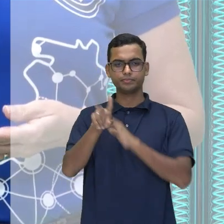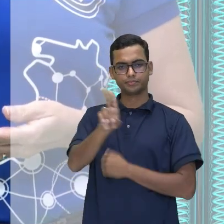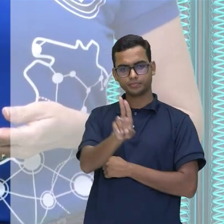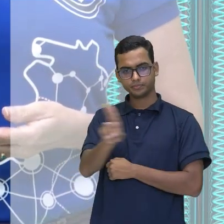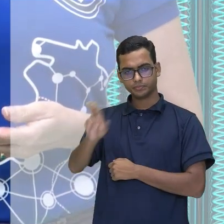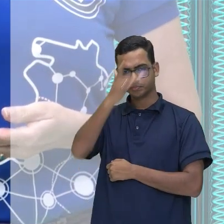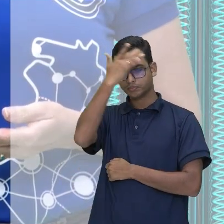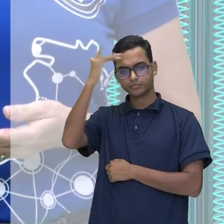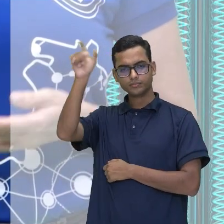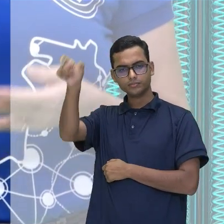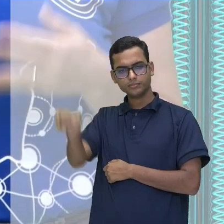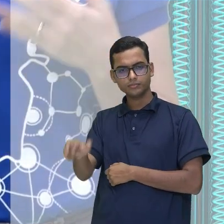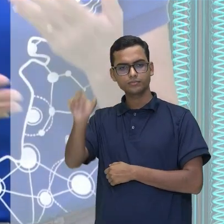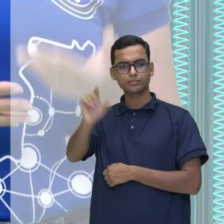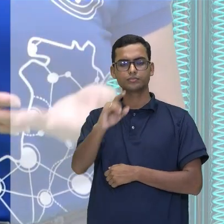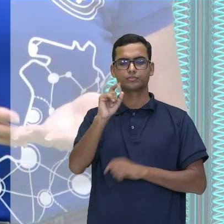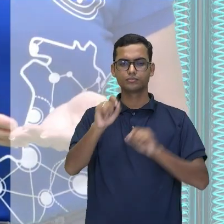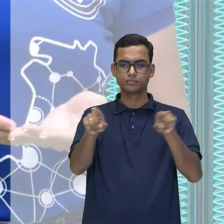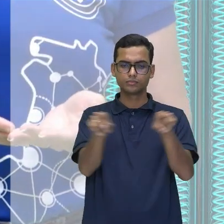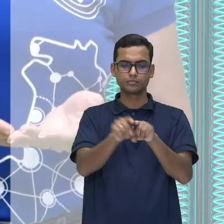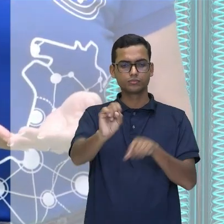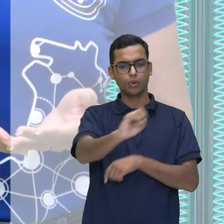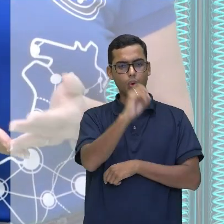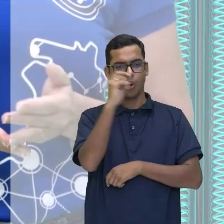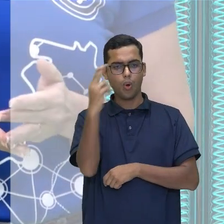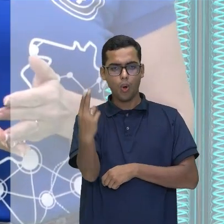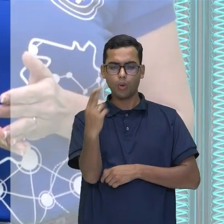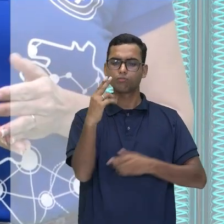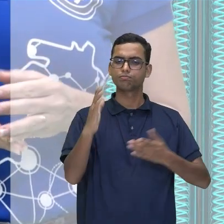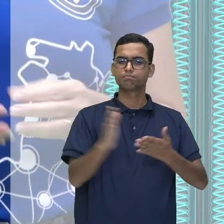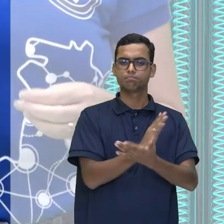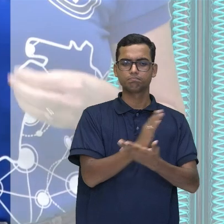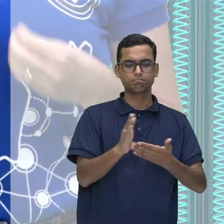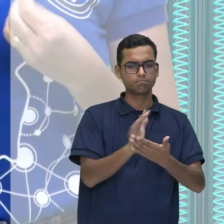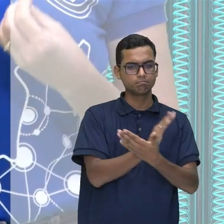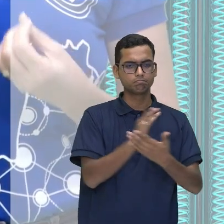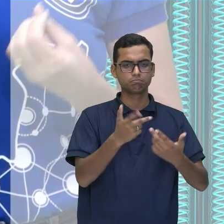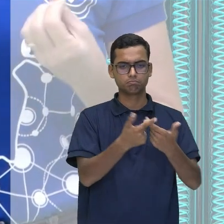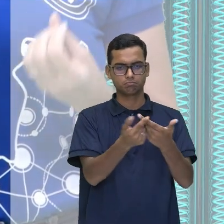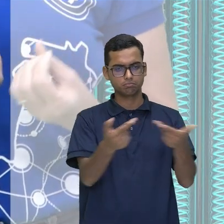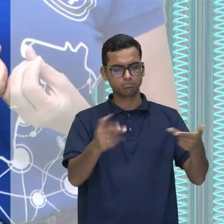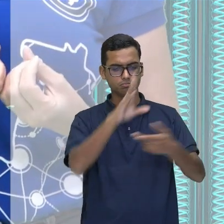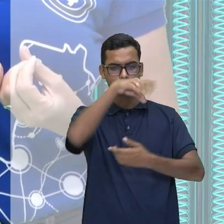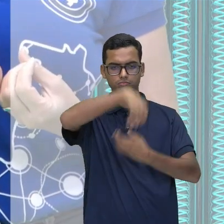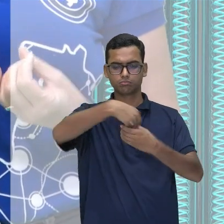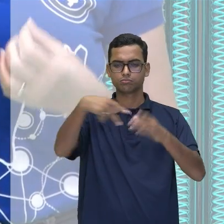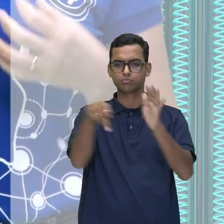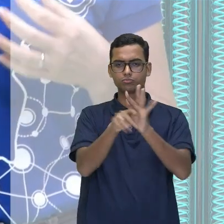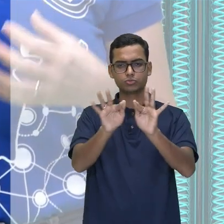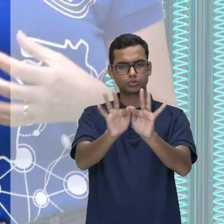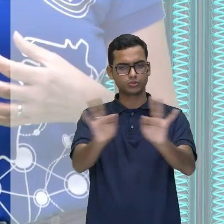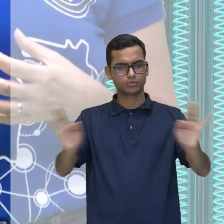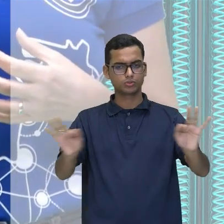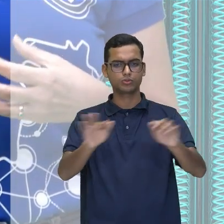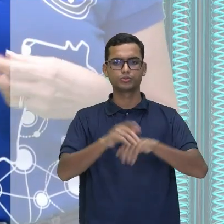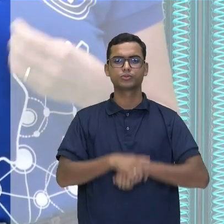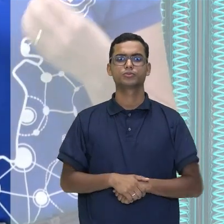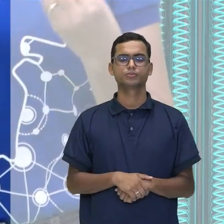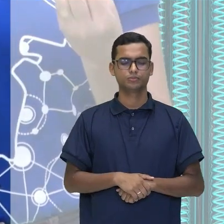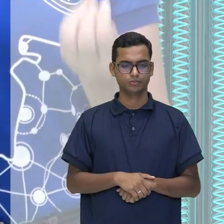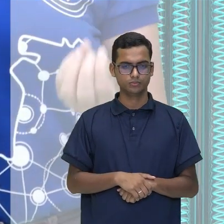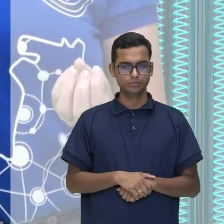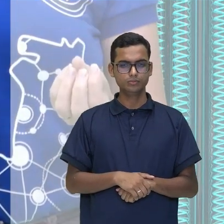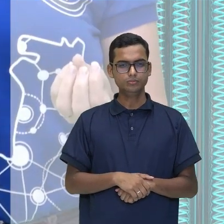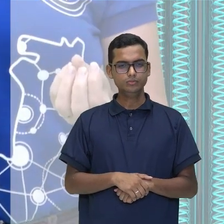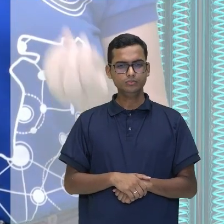nome de alguém ou de alguma coisa na frase, não é? Então, o nome de algo ou de alguém, né?